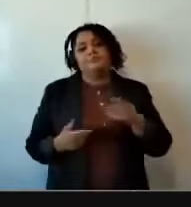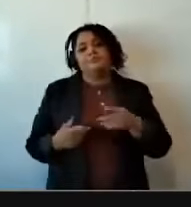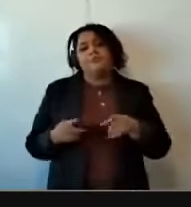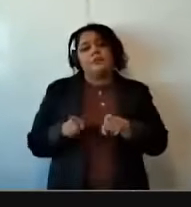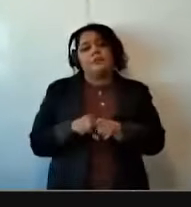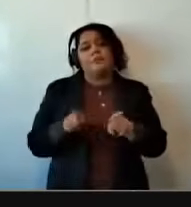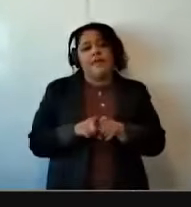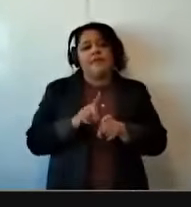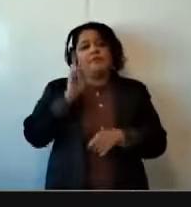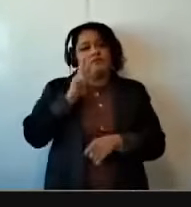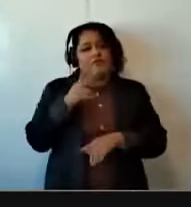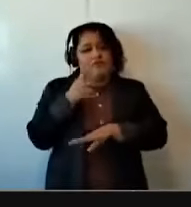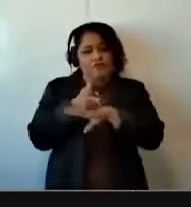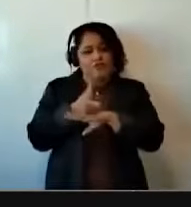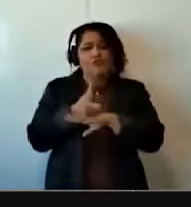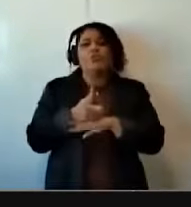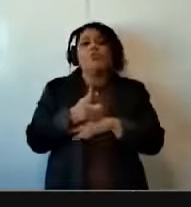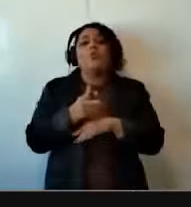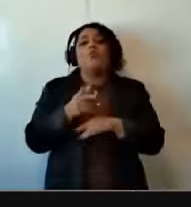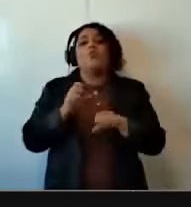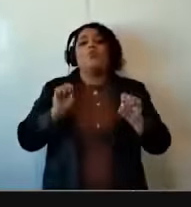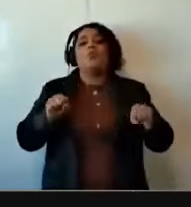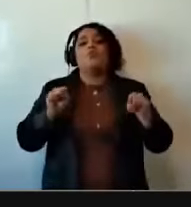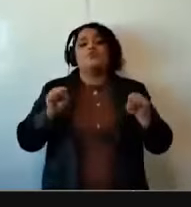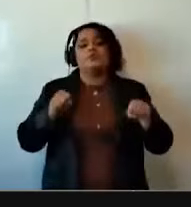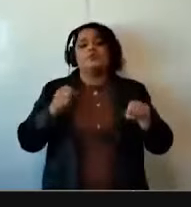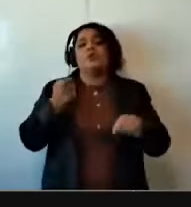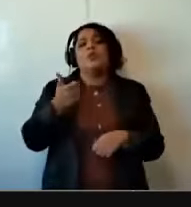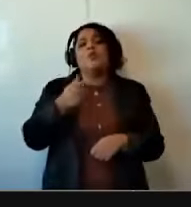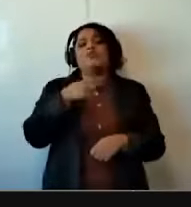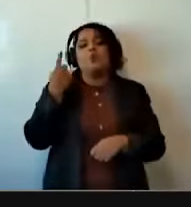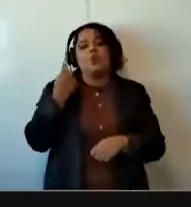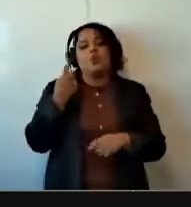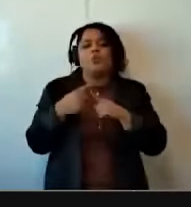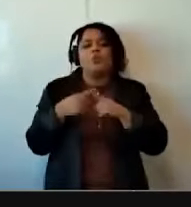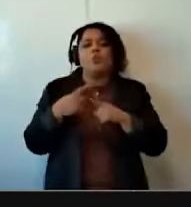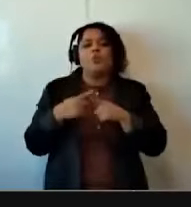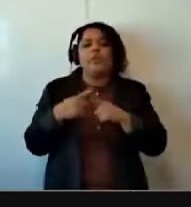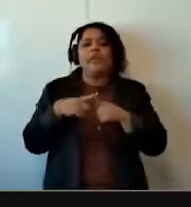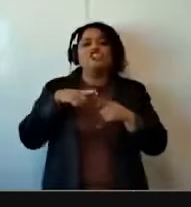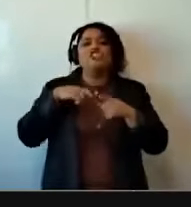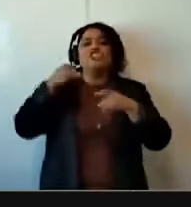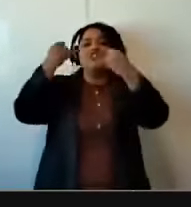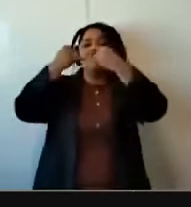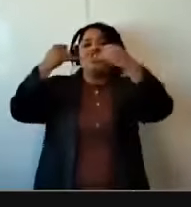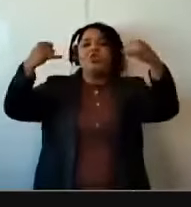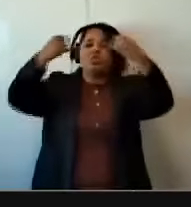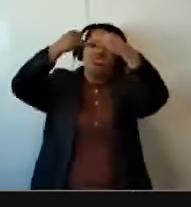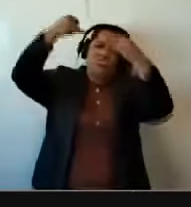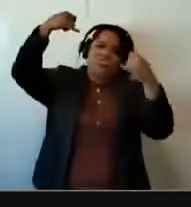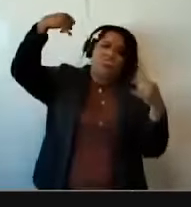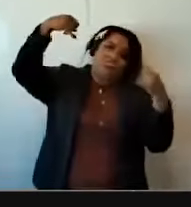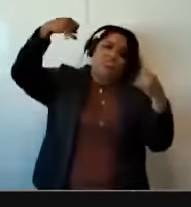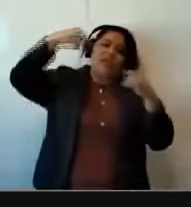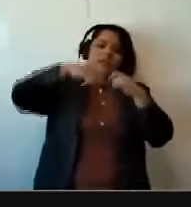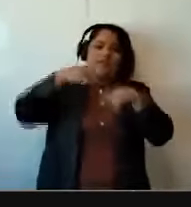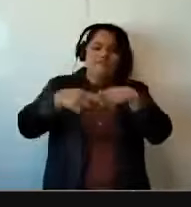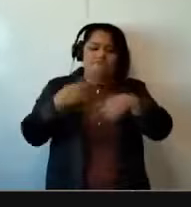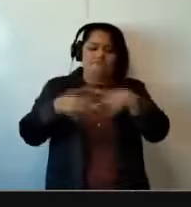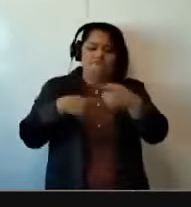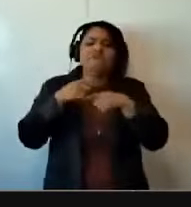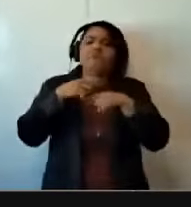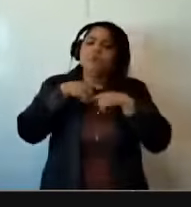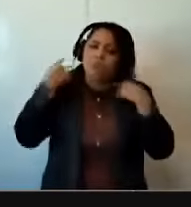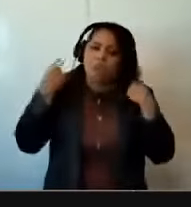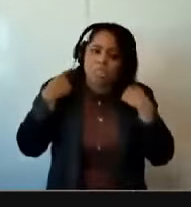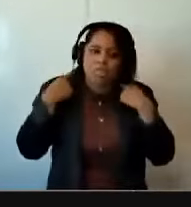foram degolados por passar onde tinha um fio que estava solto e ele se embolou naquela fiação, a